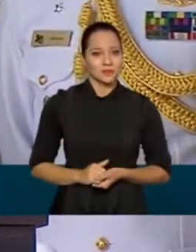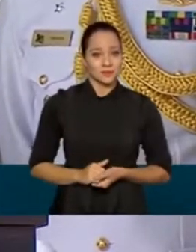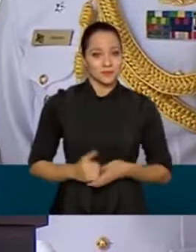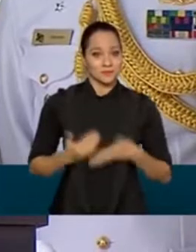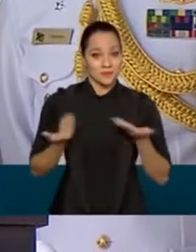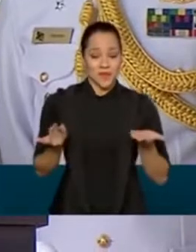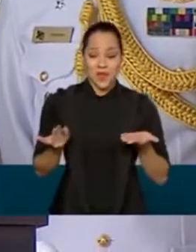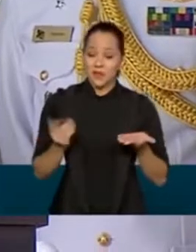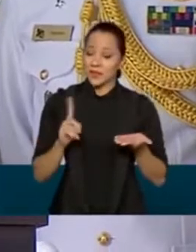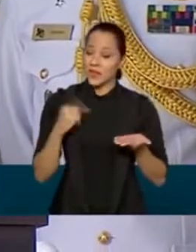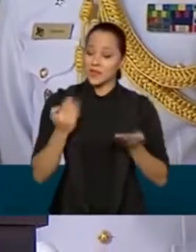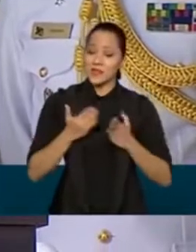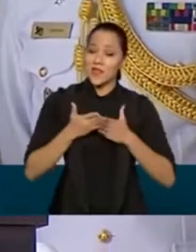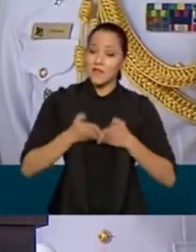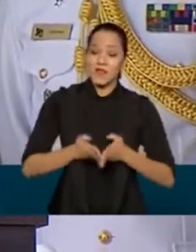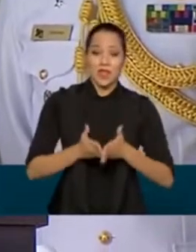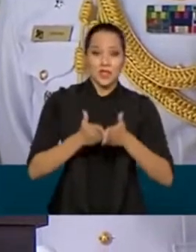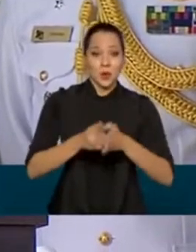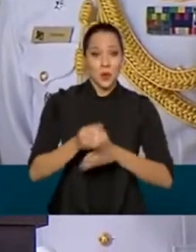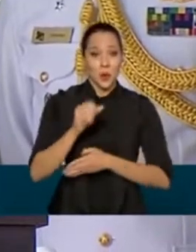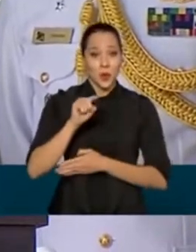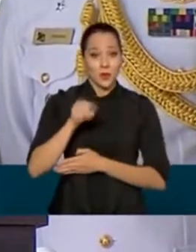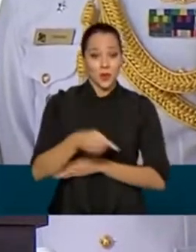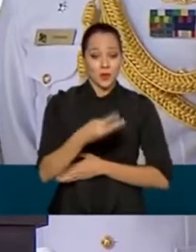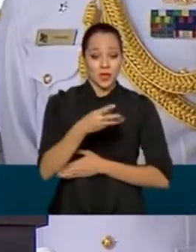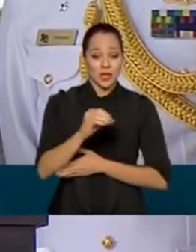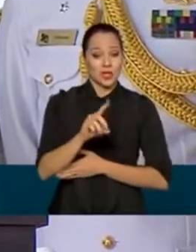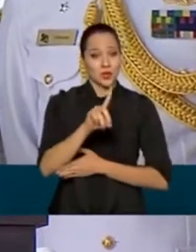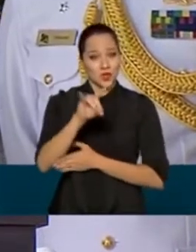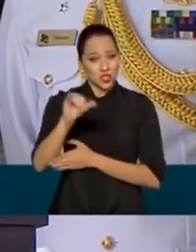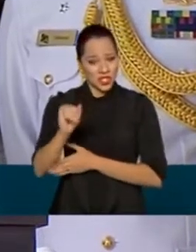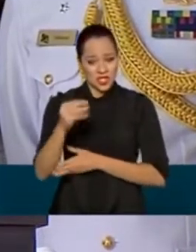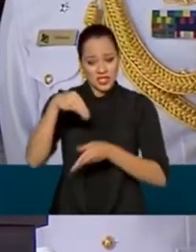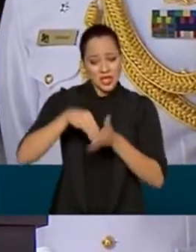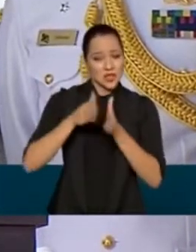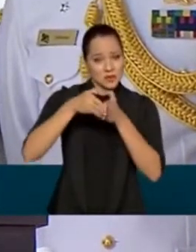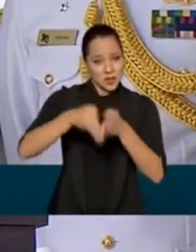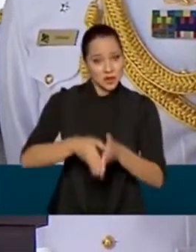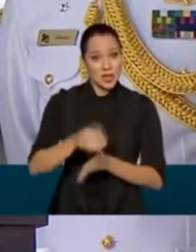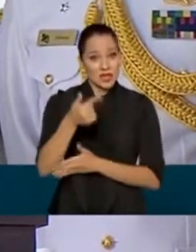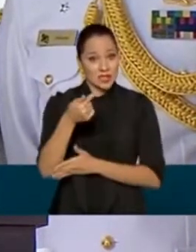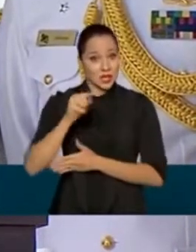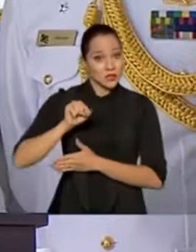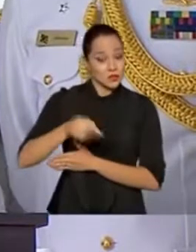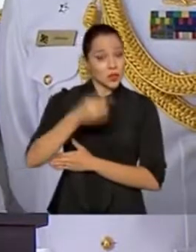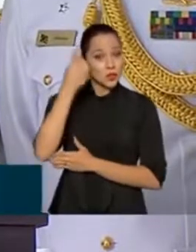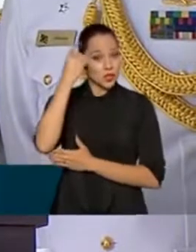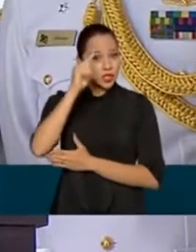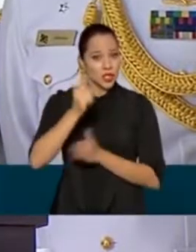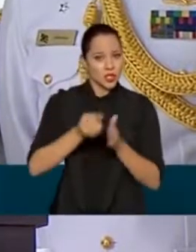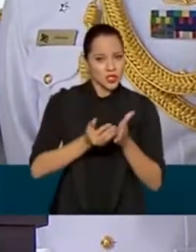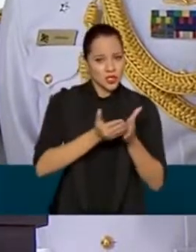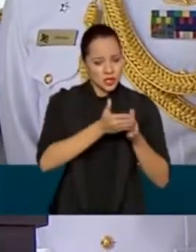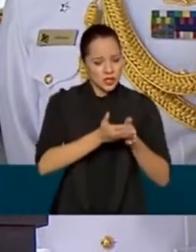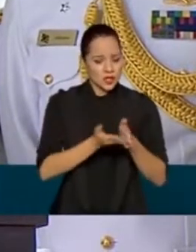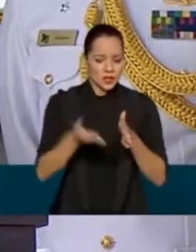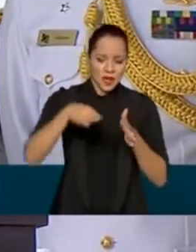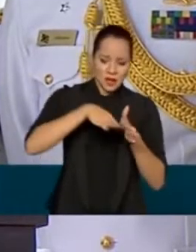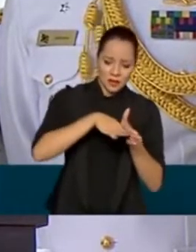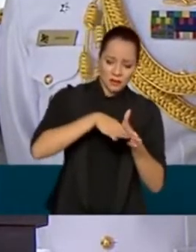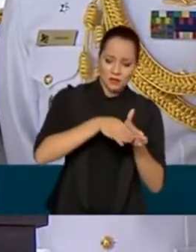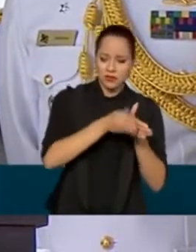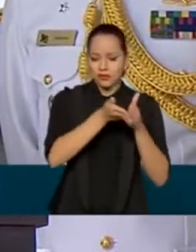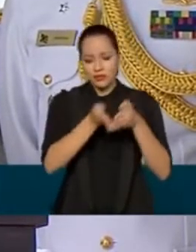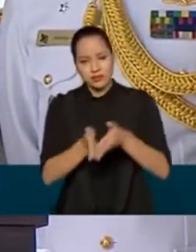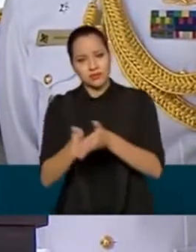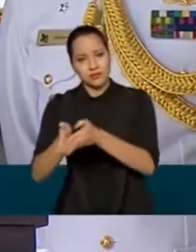Nesta navegação, com cerca de 1.300 dias de mar e 7 mil dias de embarque, tive as distintas oportunidades de